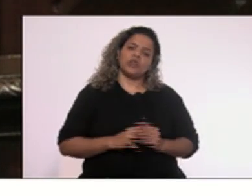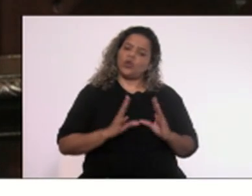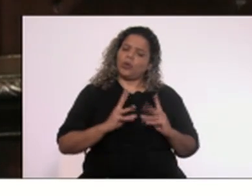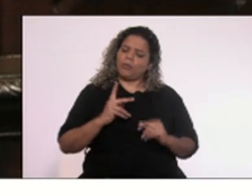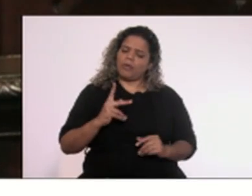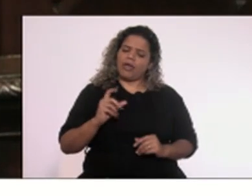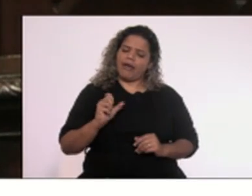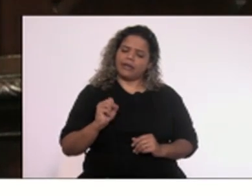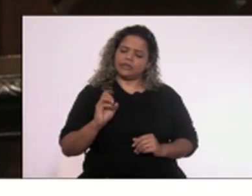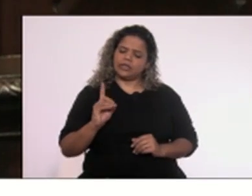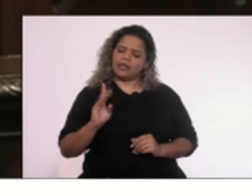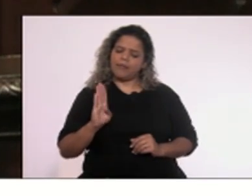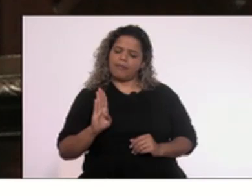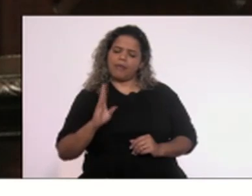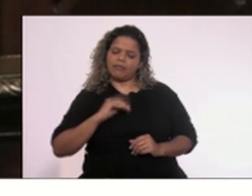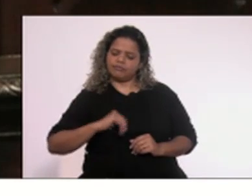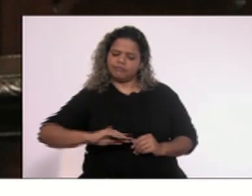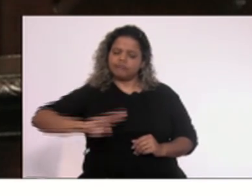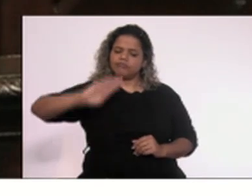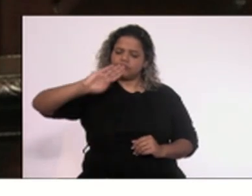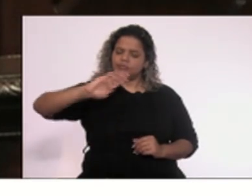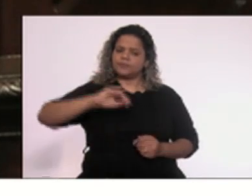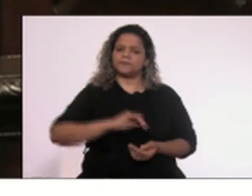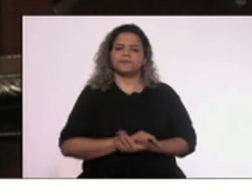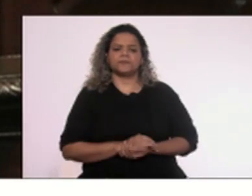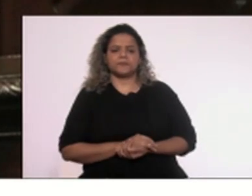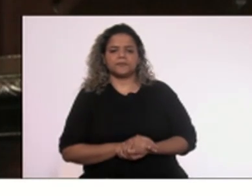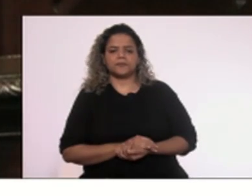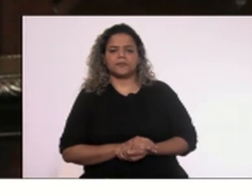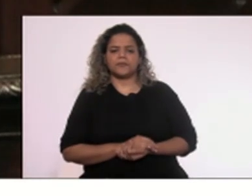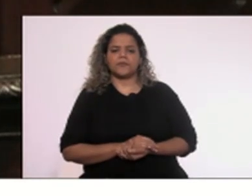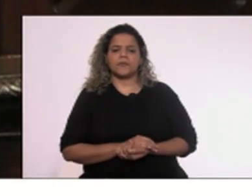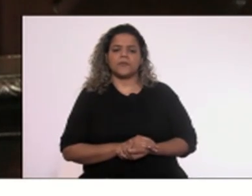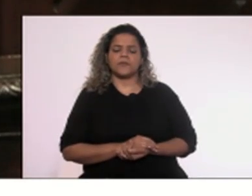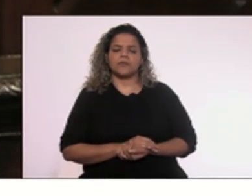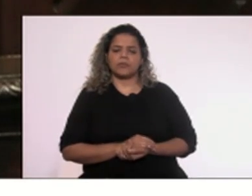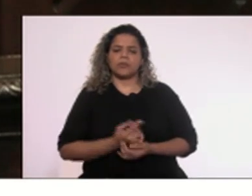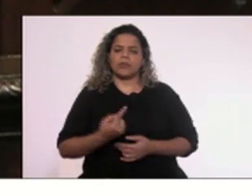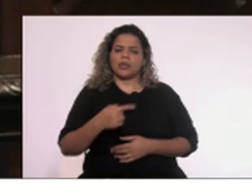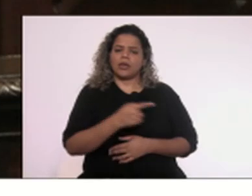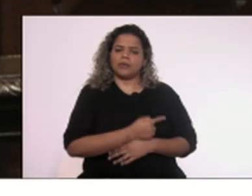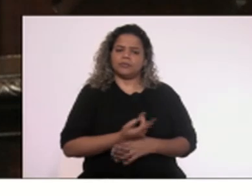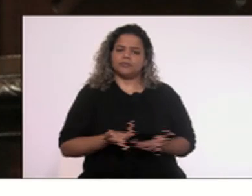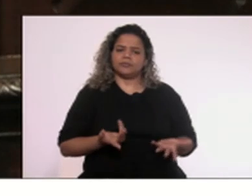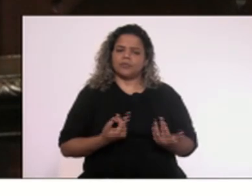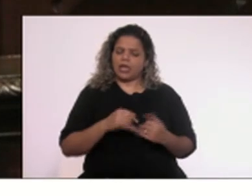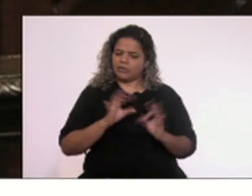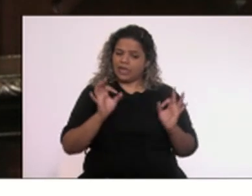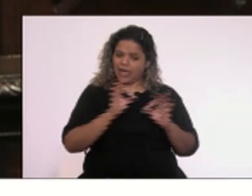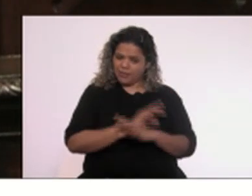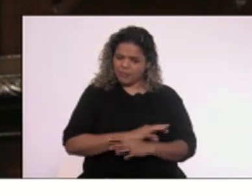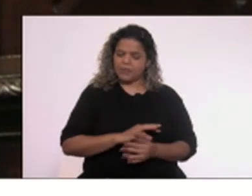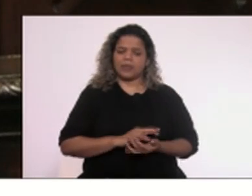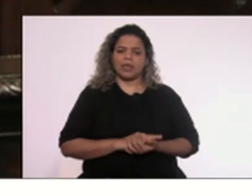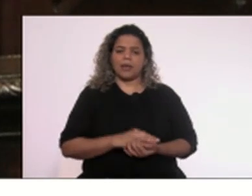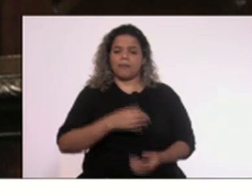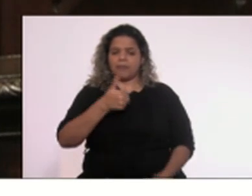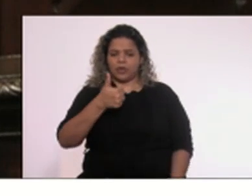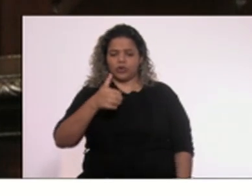o PSDB apresentou. Inclusive, para concluir, senhor presidente, em